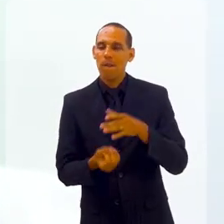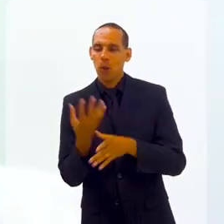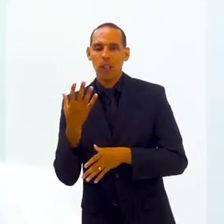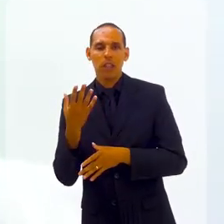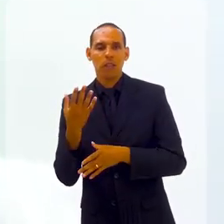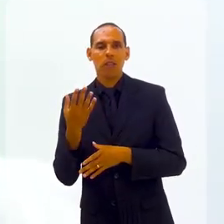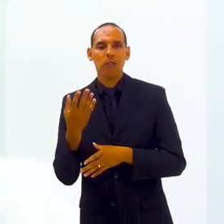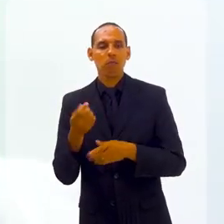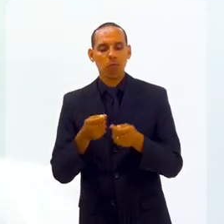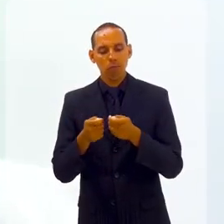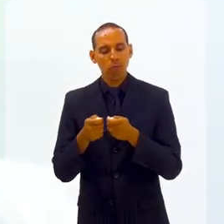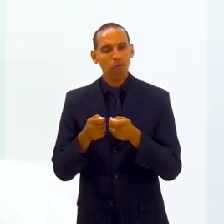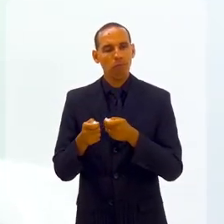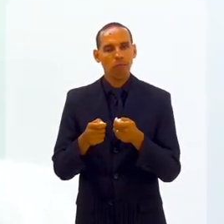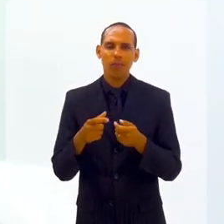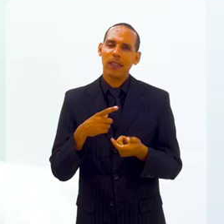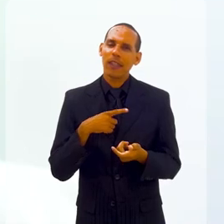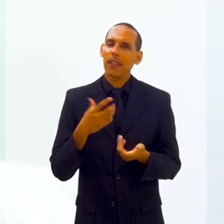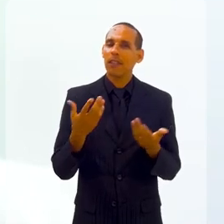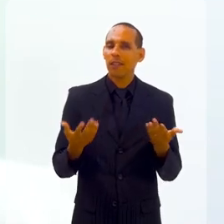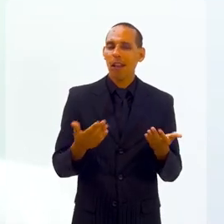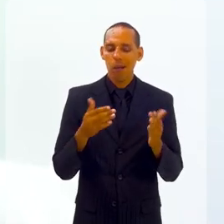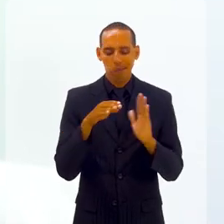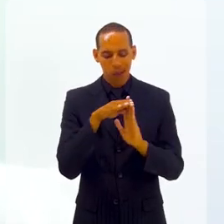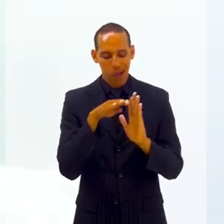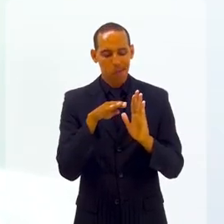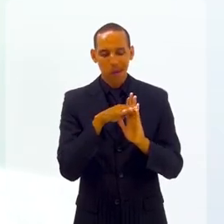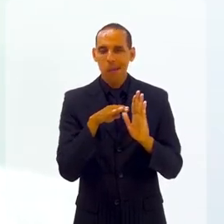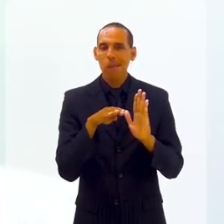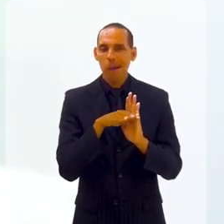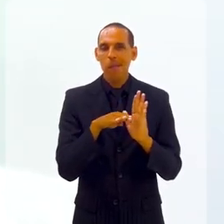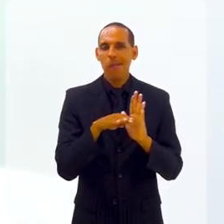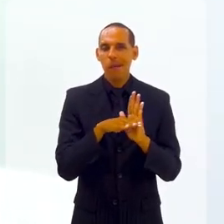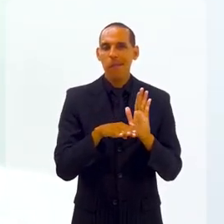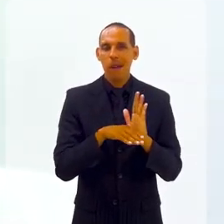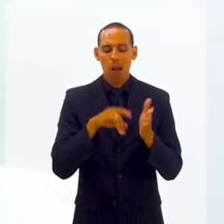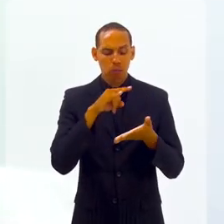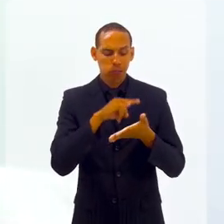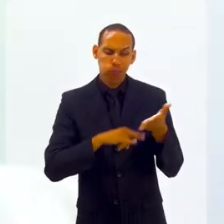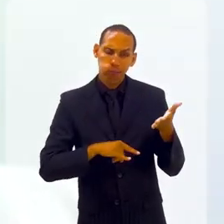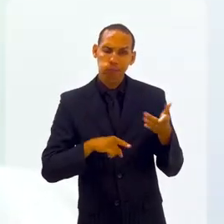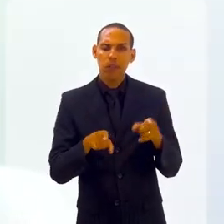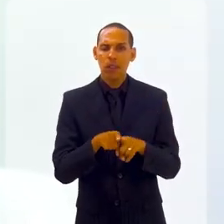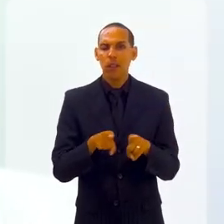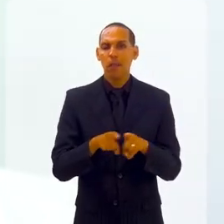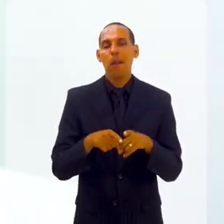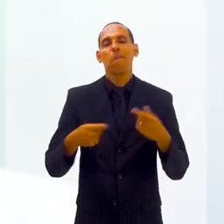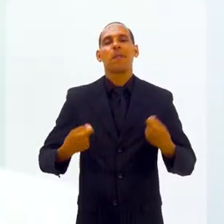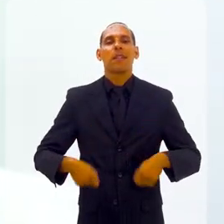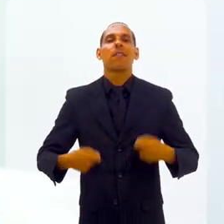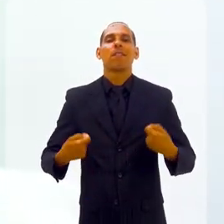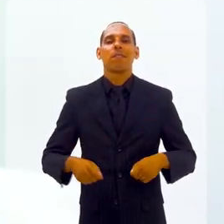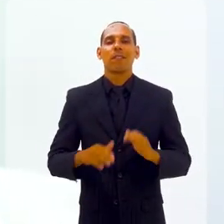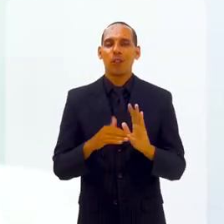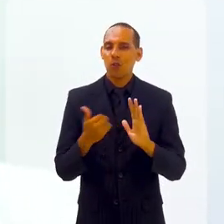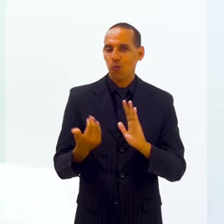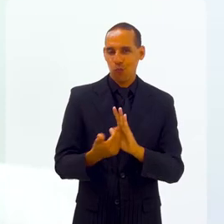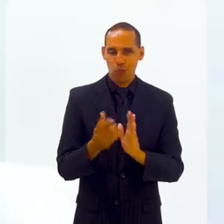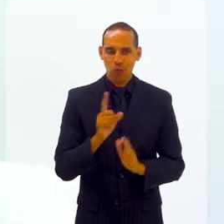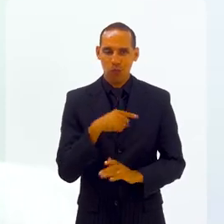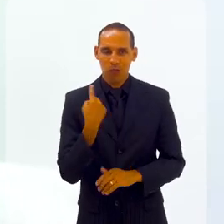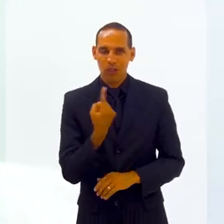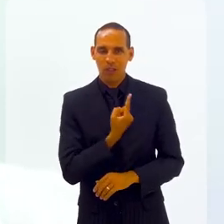Fundações enfim existe todo um procedimento né uma documentação necessária